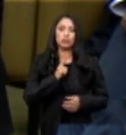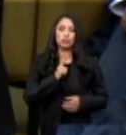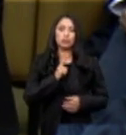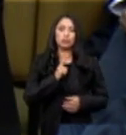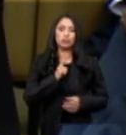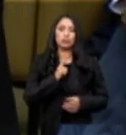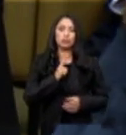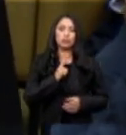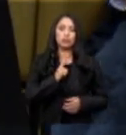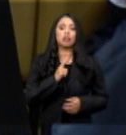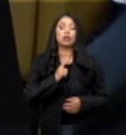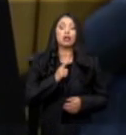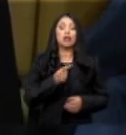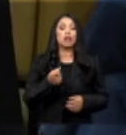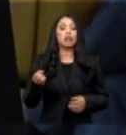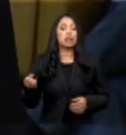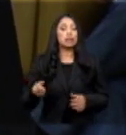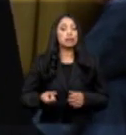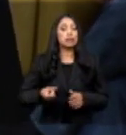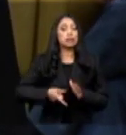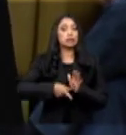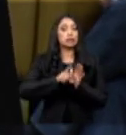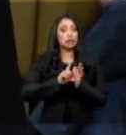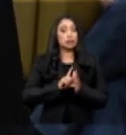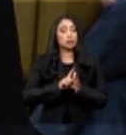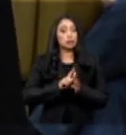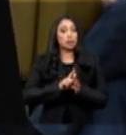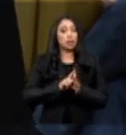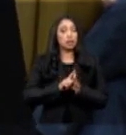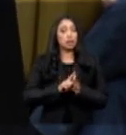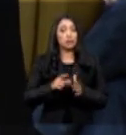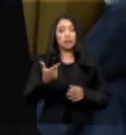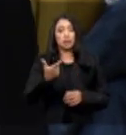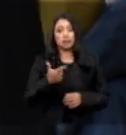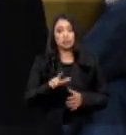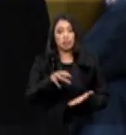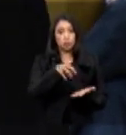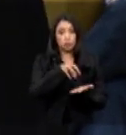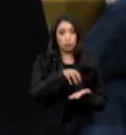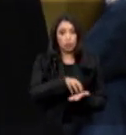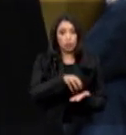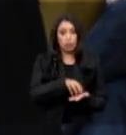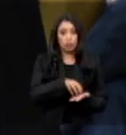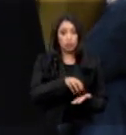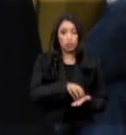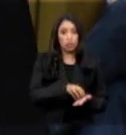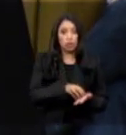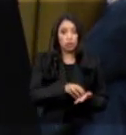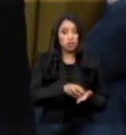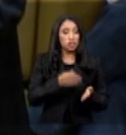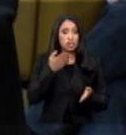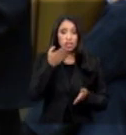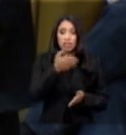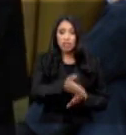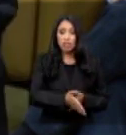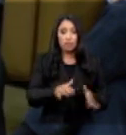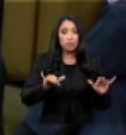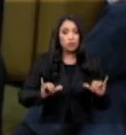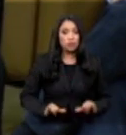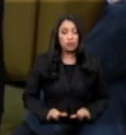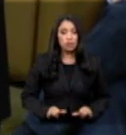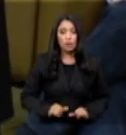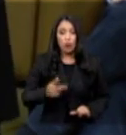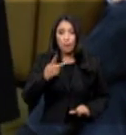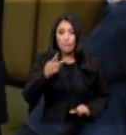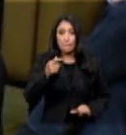renovação antecipada saiam da região diretamente afetada pela ferrovia. E, no caso do Pará,